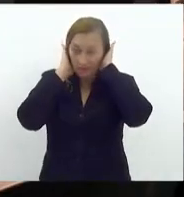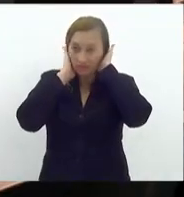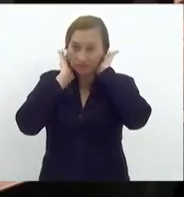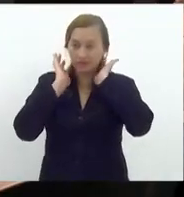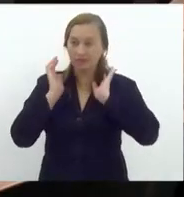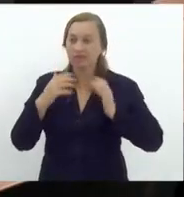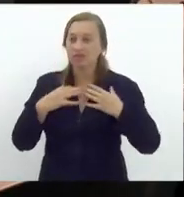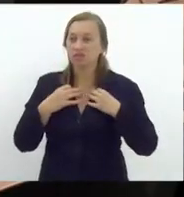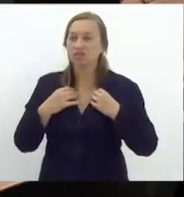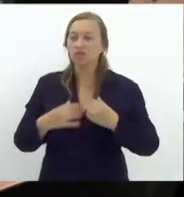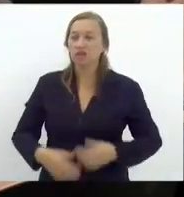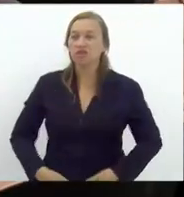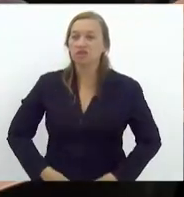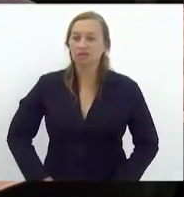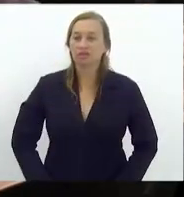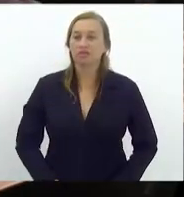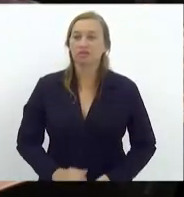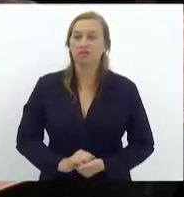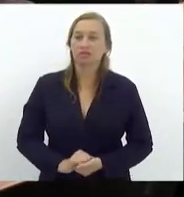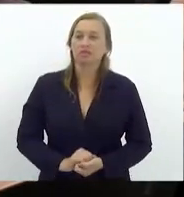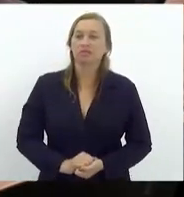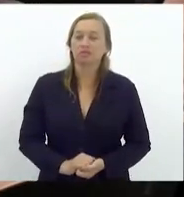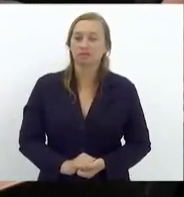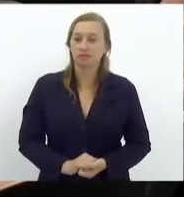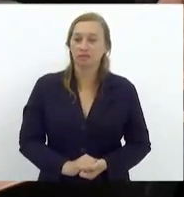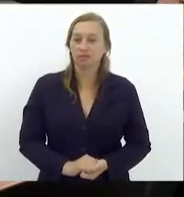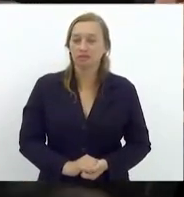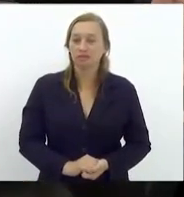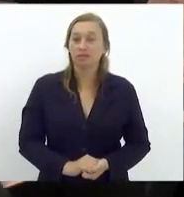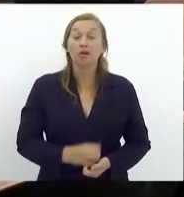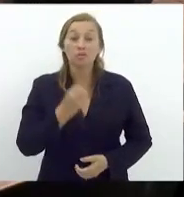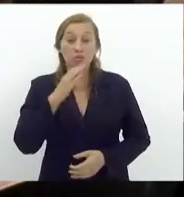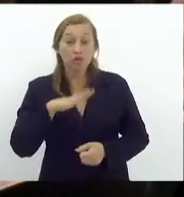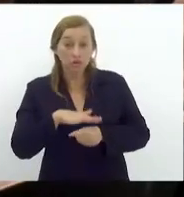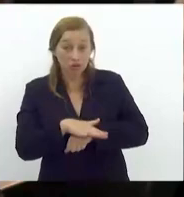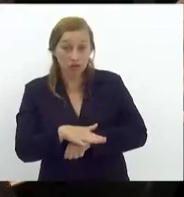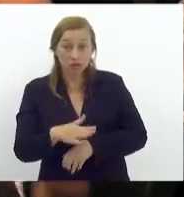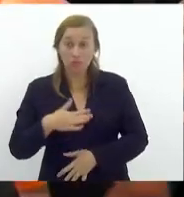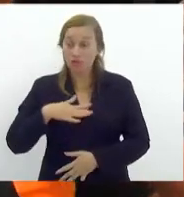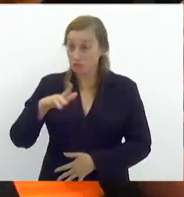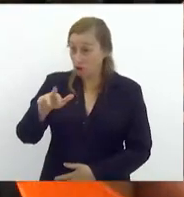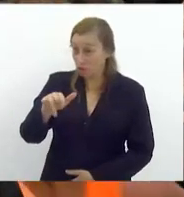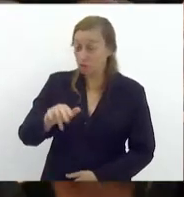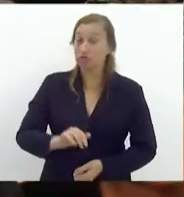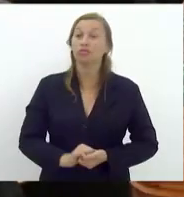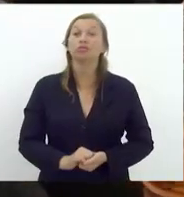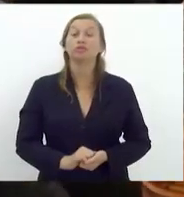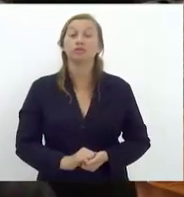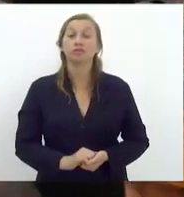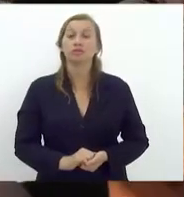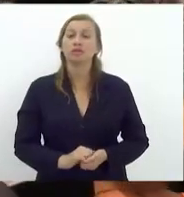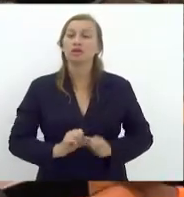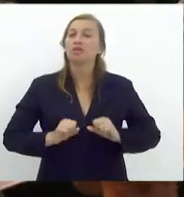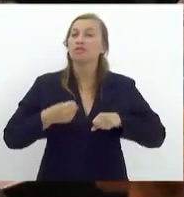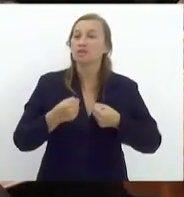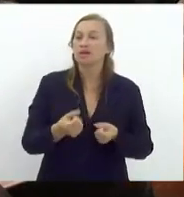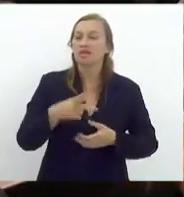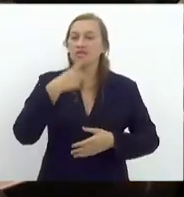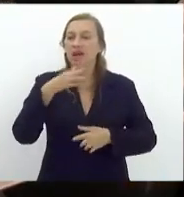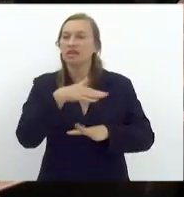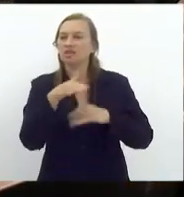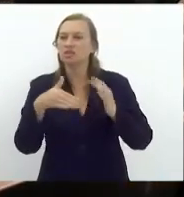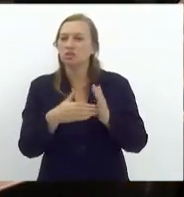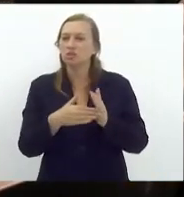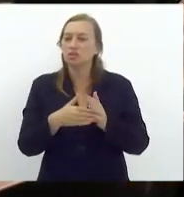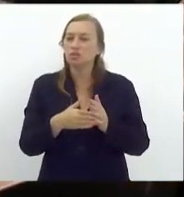Valeu Moço você não consegue nada boa noite meus irmãos Olha eu quero reforçar as palavras de todos